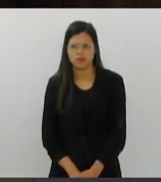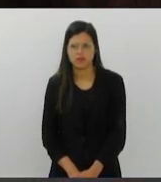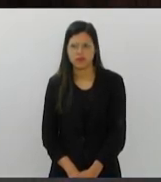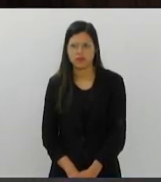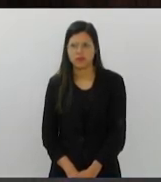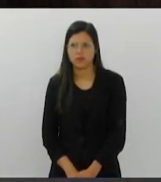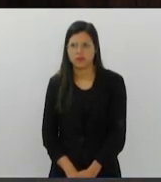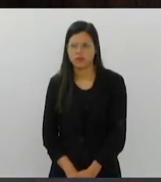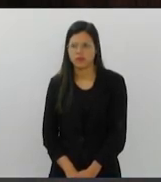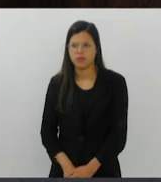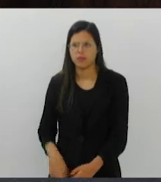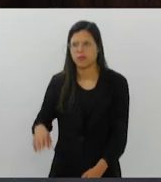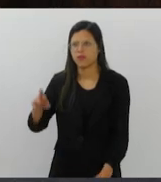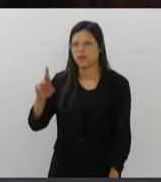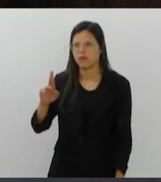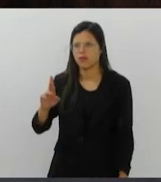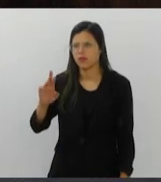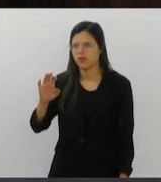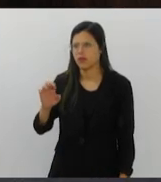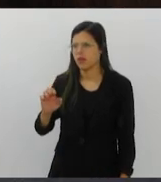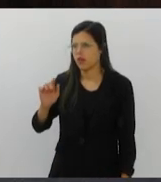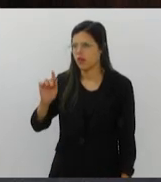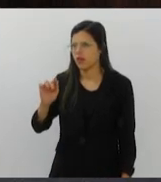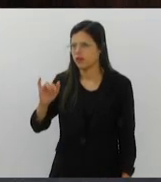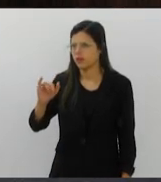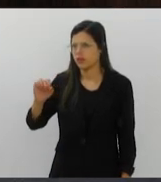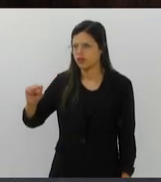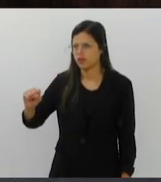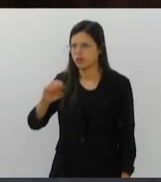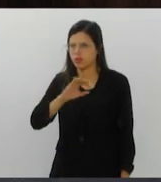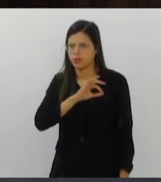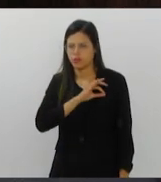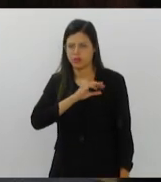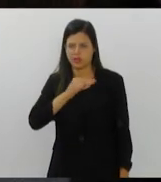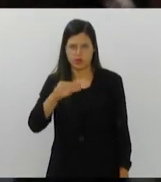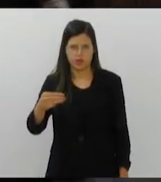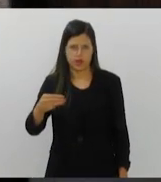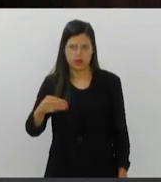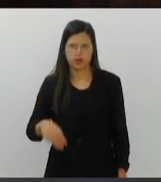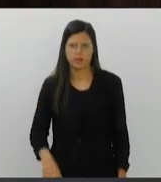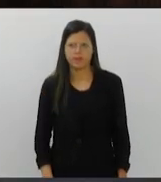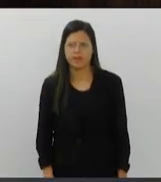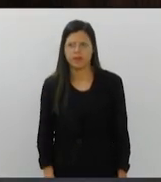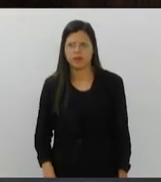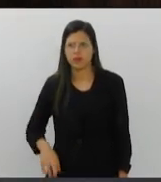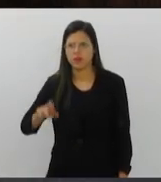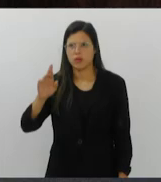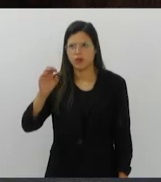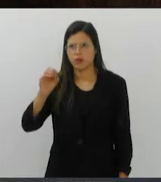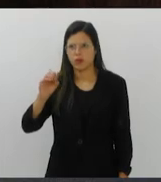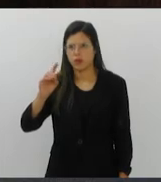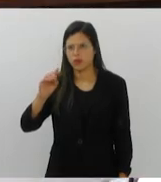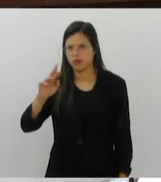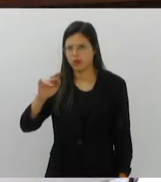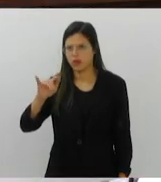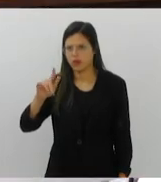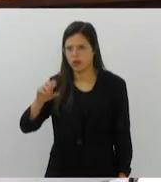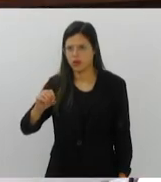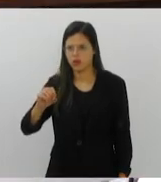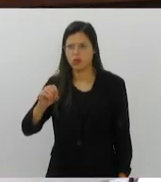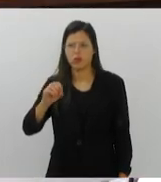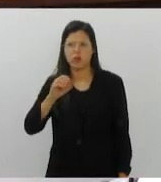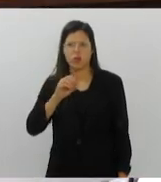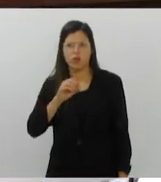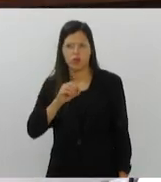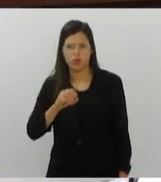Senhor Regis Bonifácio Ferreira, policial militar. Rodrigo Macedo Avelar da